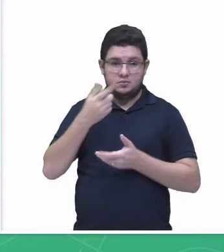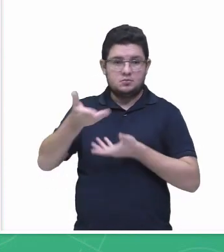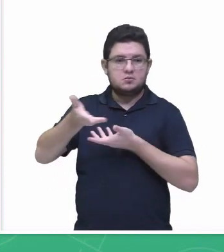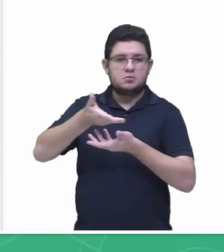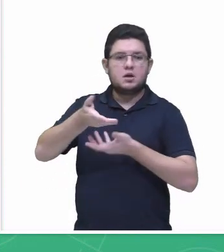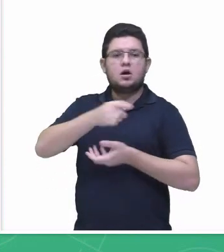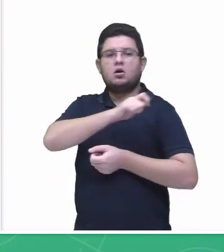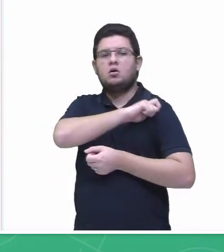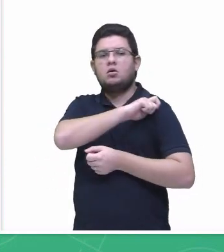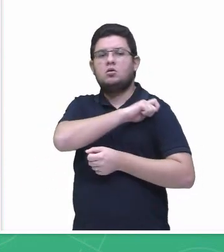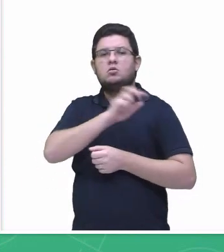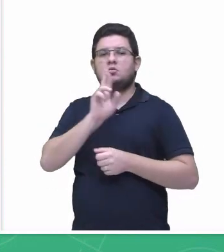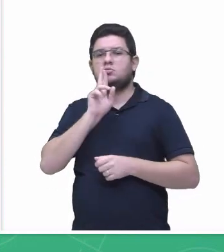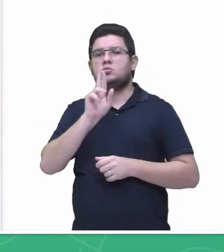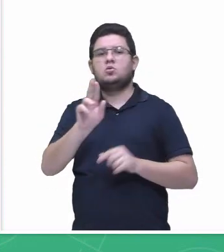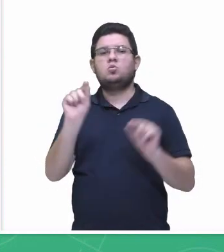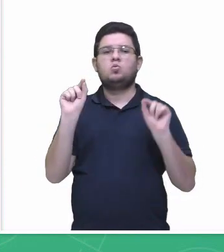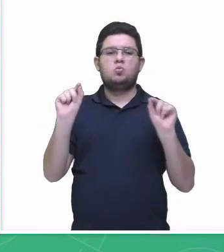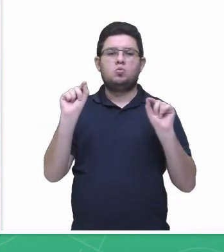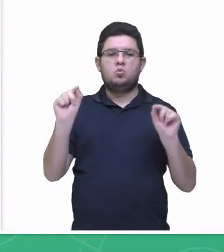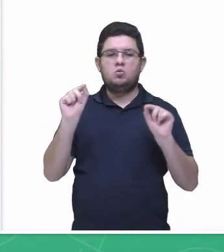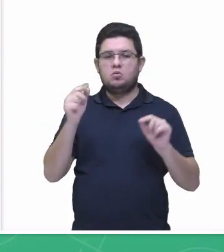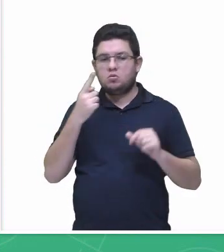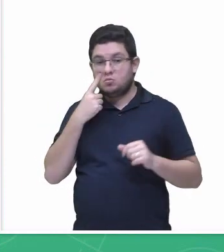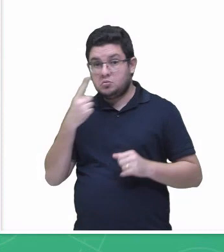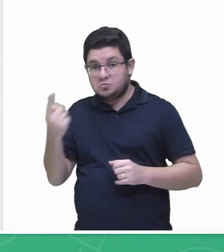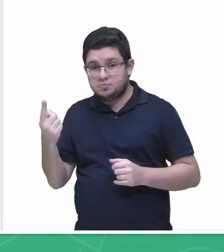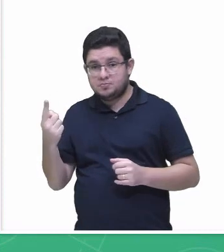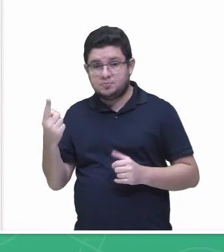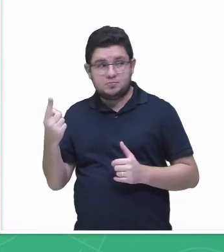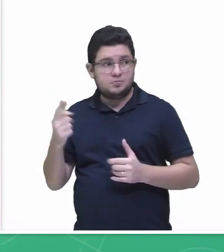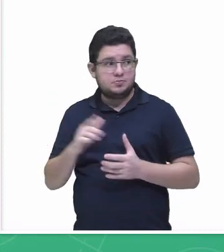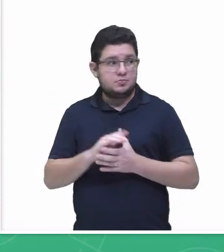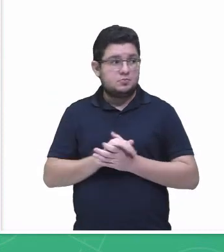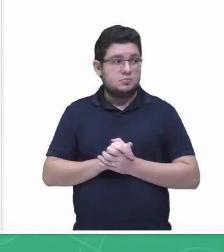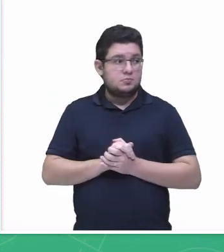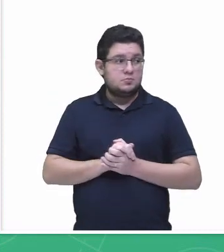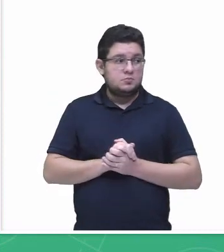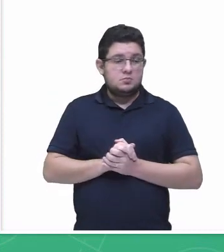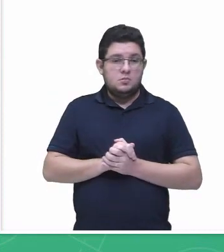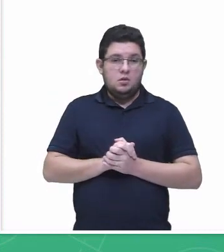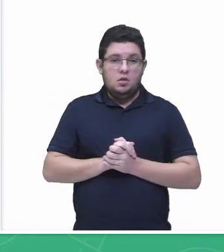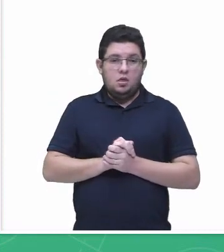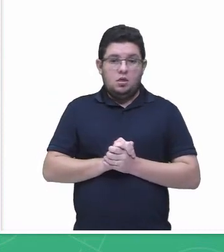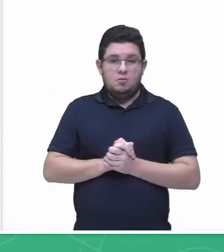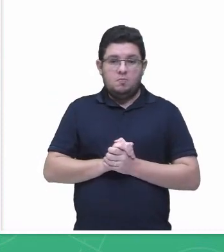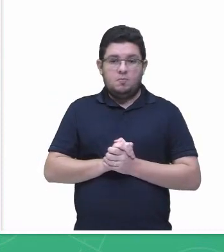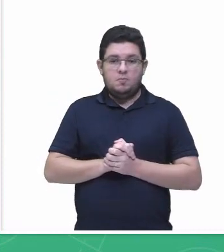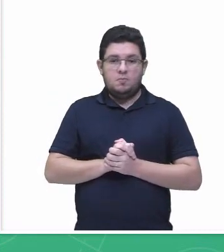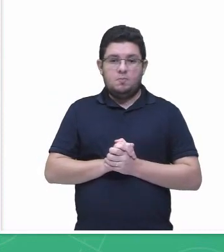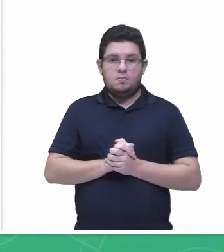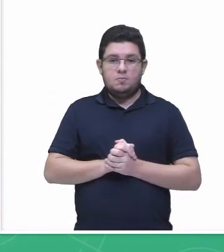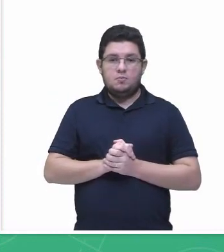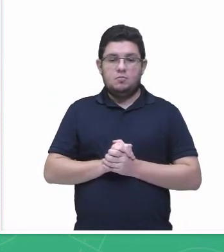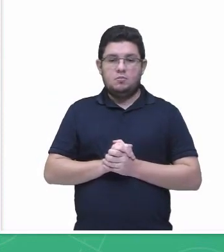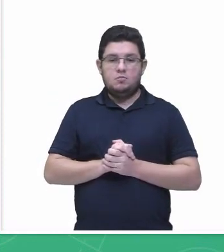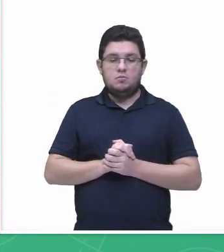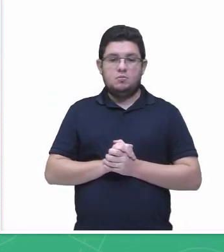de vocês. Vamos ver o que marcaram aí sobre o sistema digestório. Temos alguém?